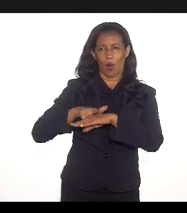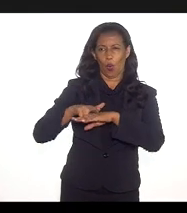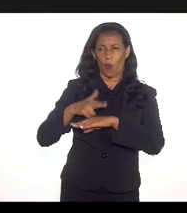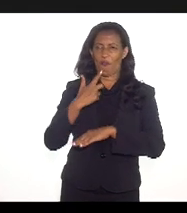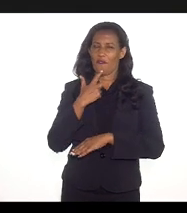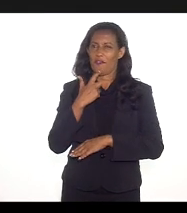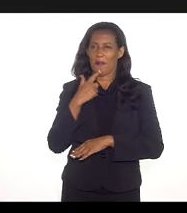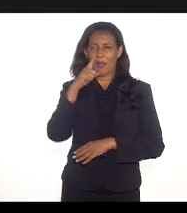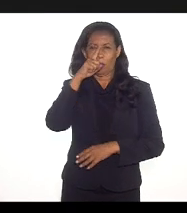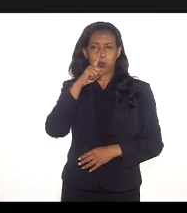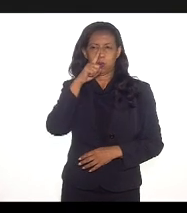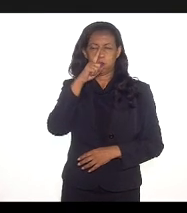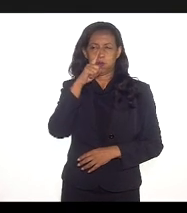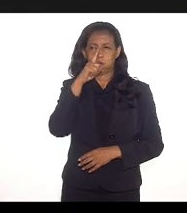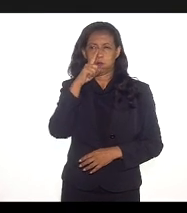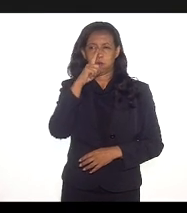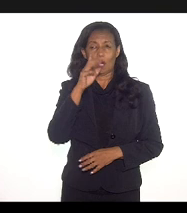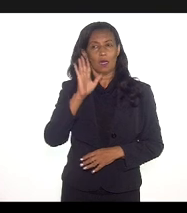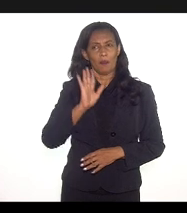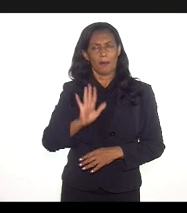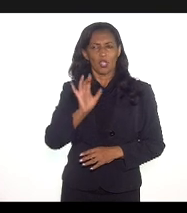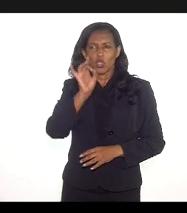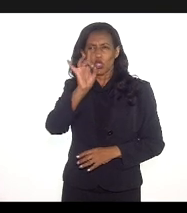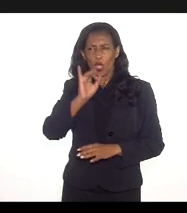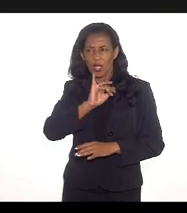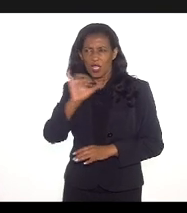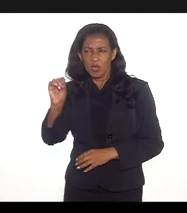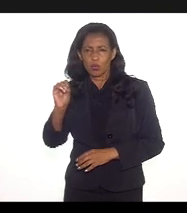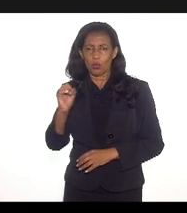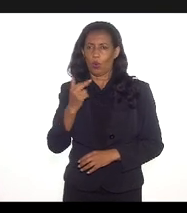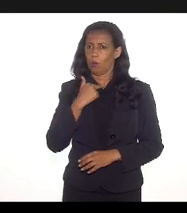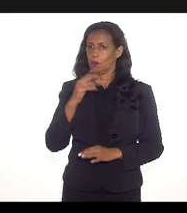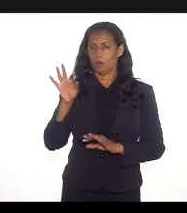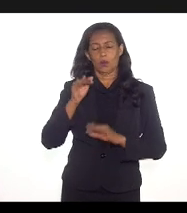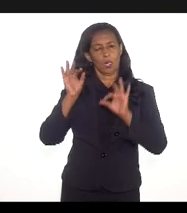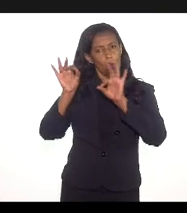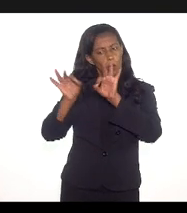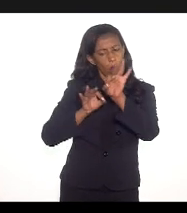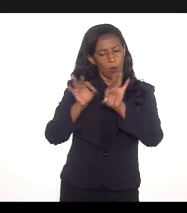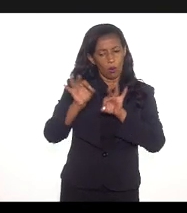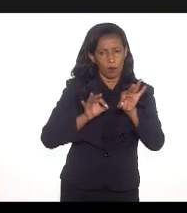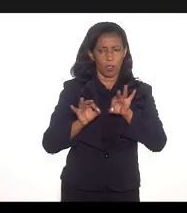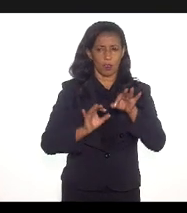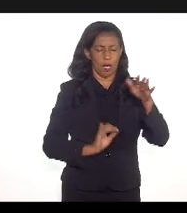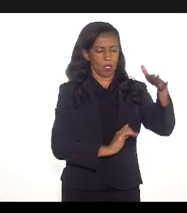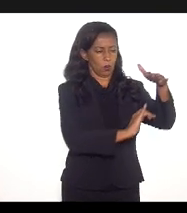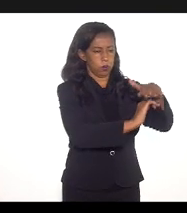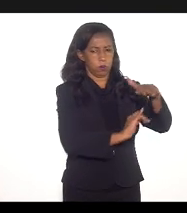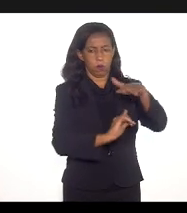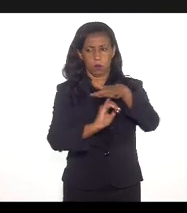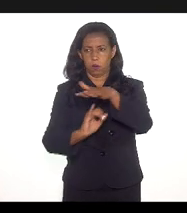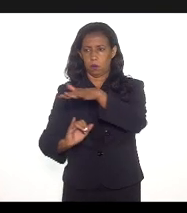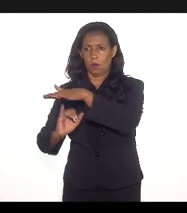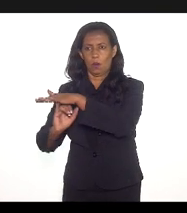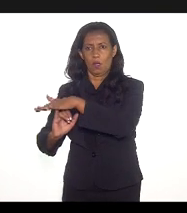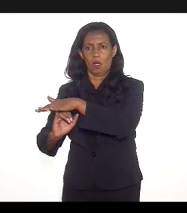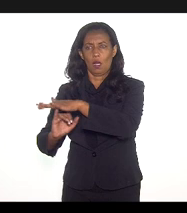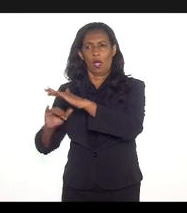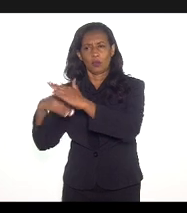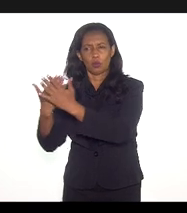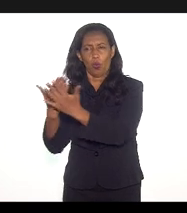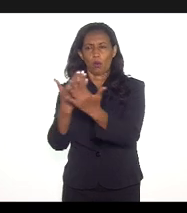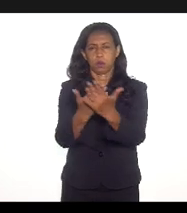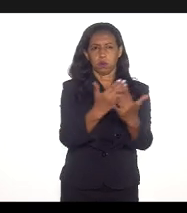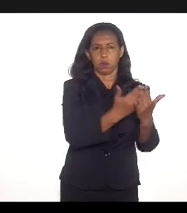a imunização dos profissionais da educação, agora só isso não basta. A gente tem que organizar as unidades, preparar as unidades para um retorno possível.